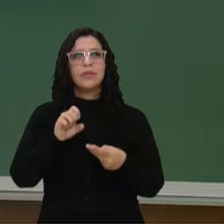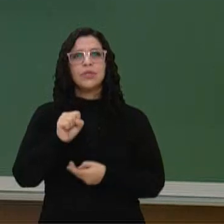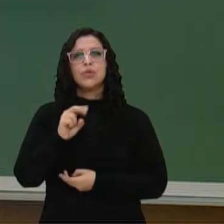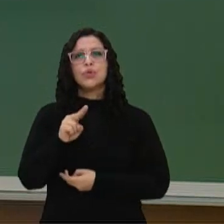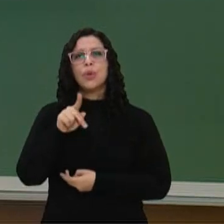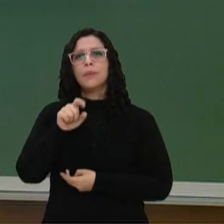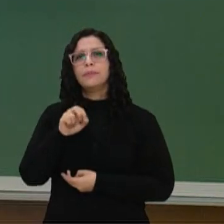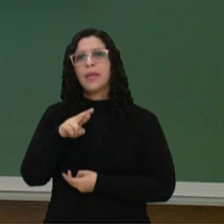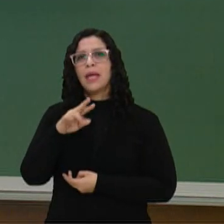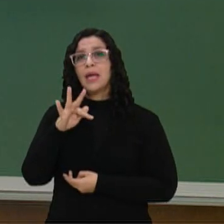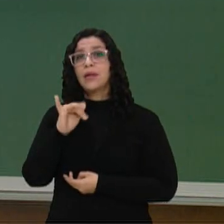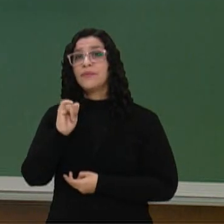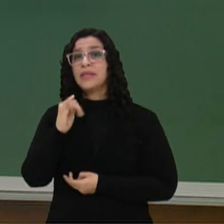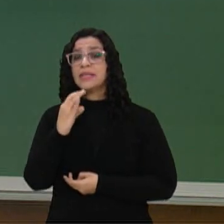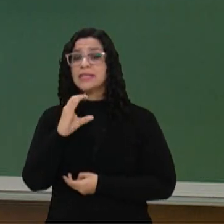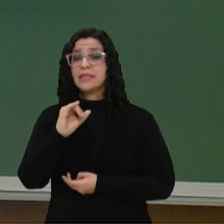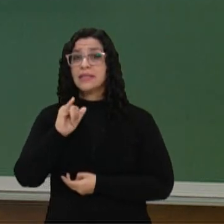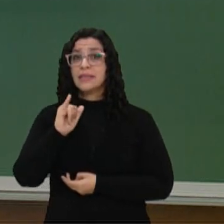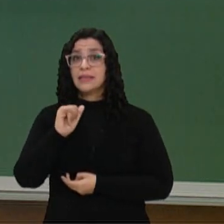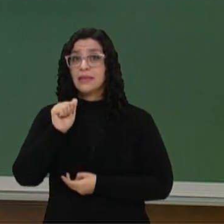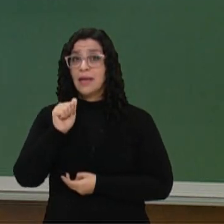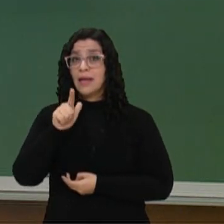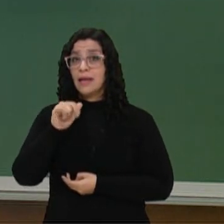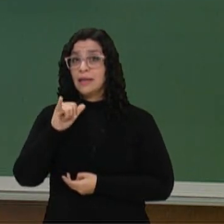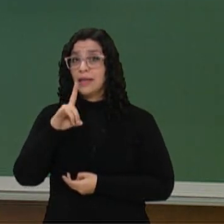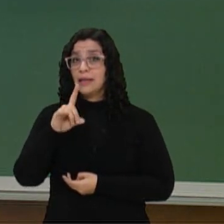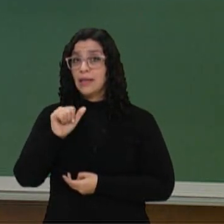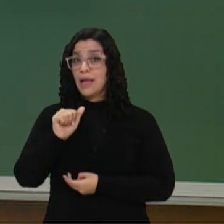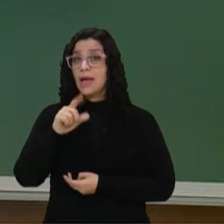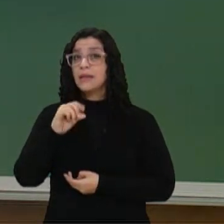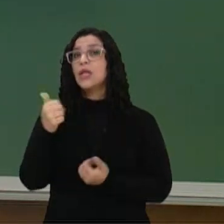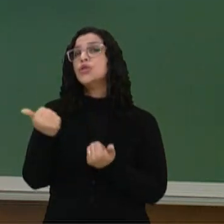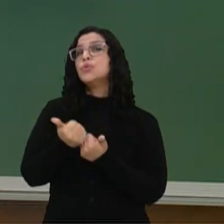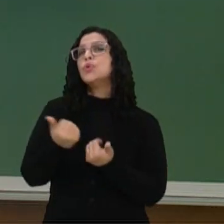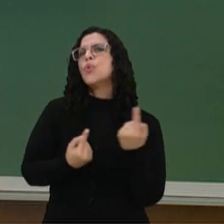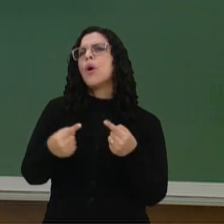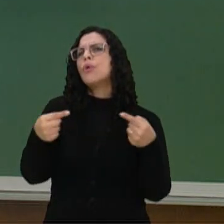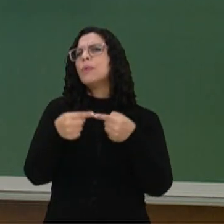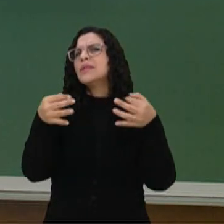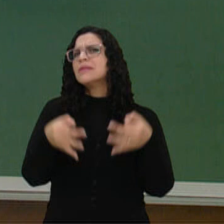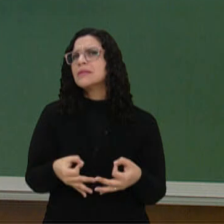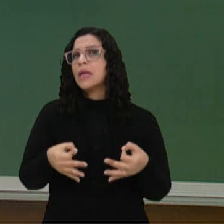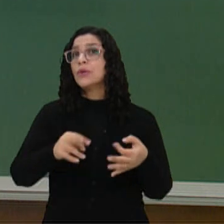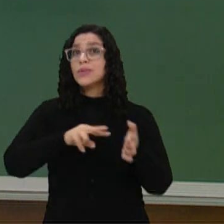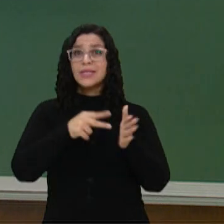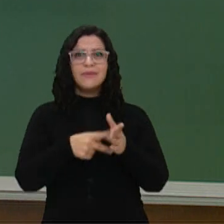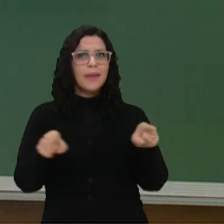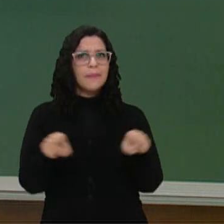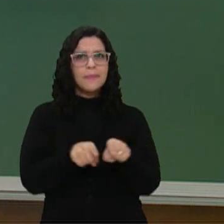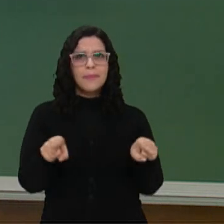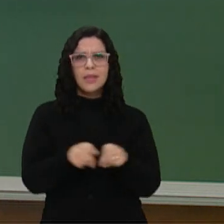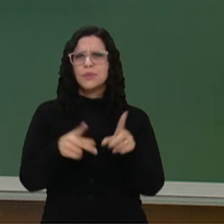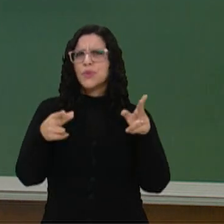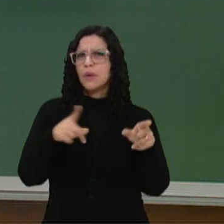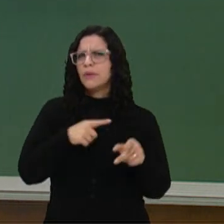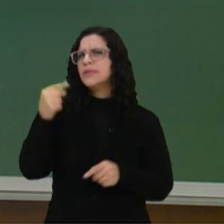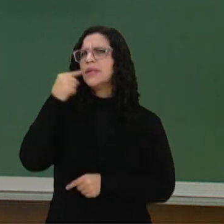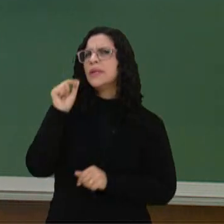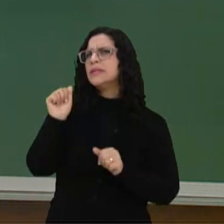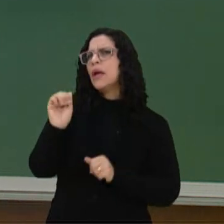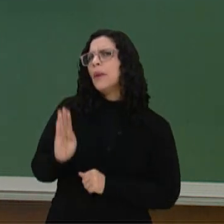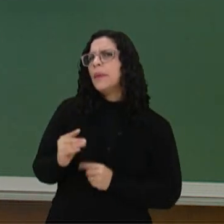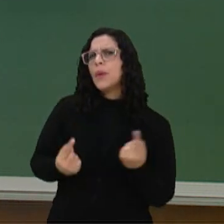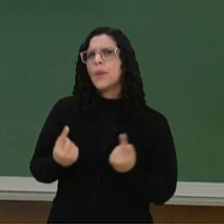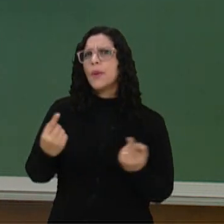ser substituídas sem mudar o significado, o sentido, a ideia que ela quer transmitir, a ideia da autora. O que você pensou sobre a letra